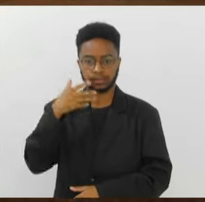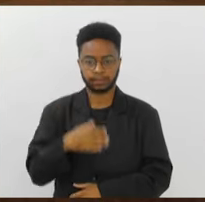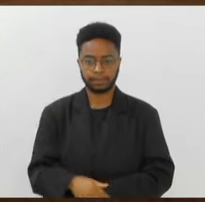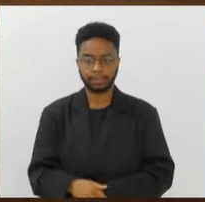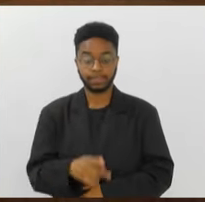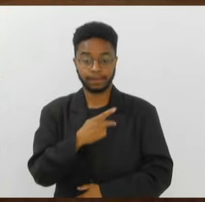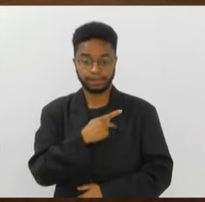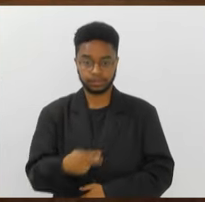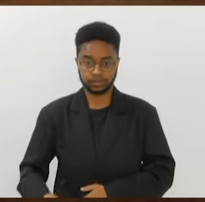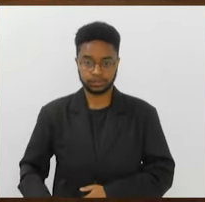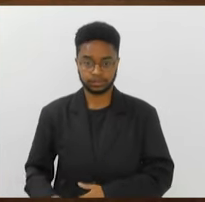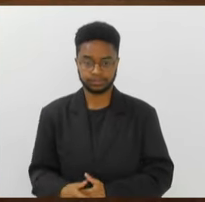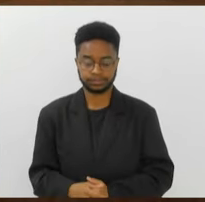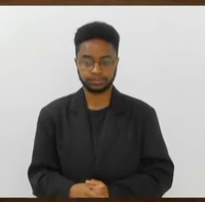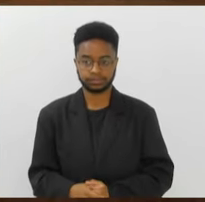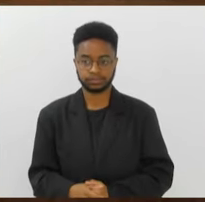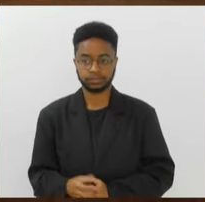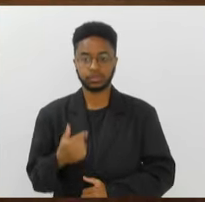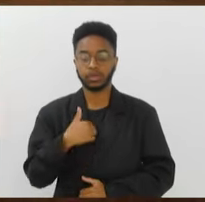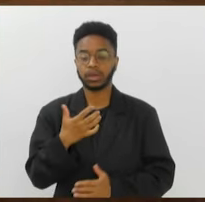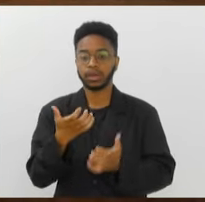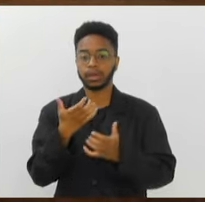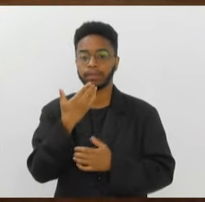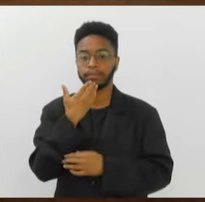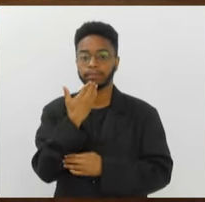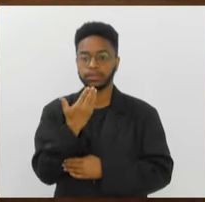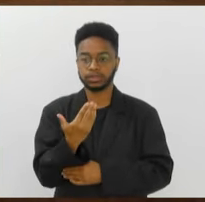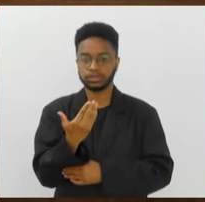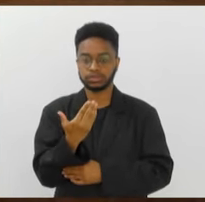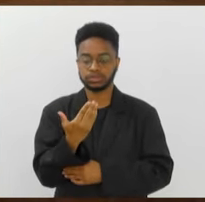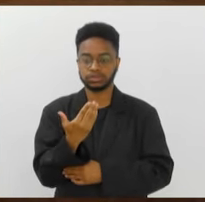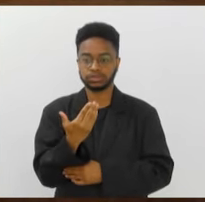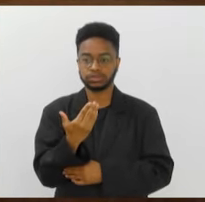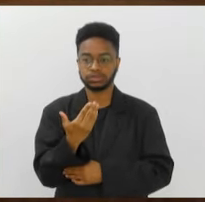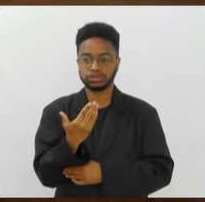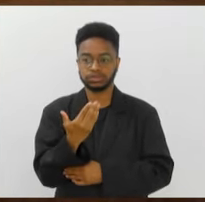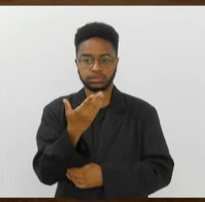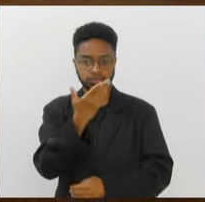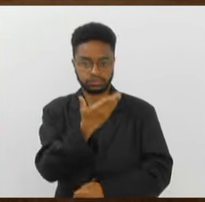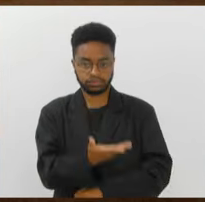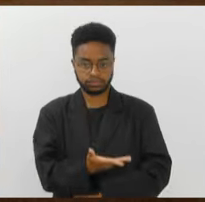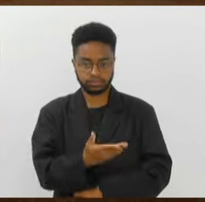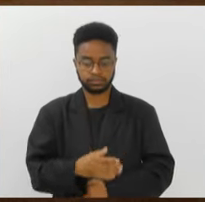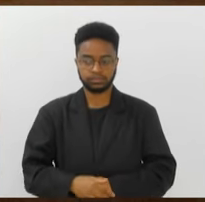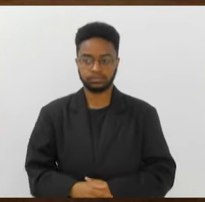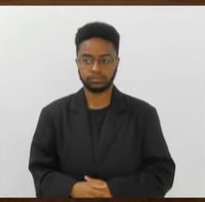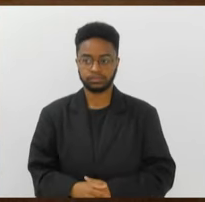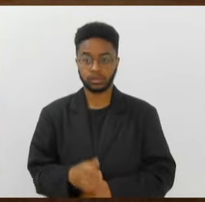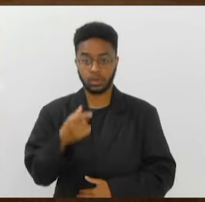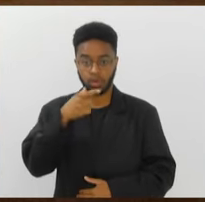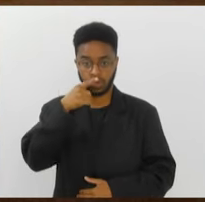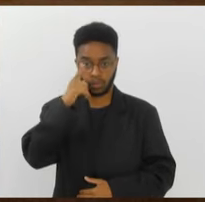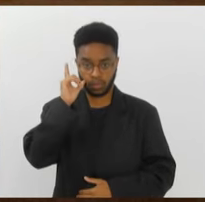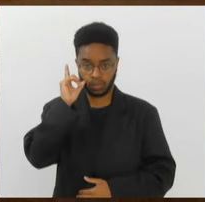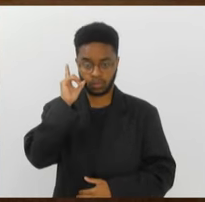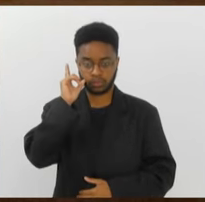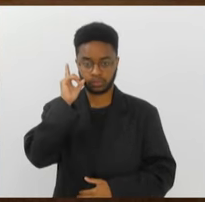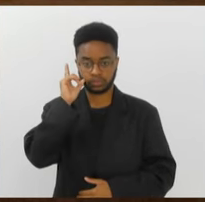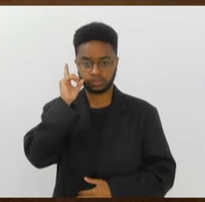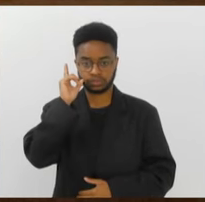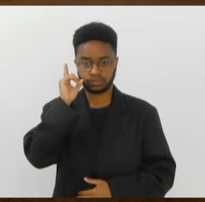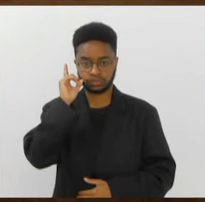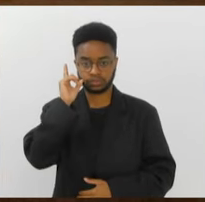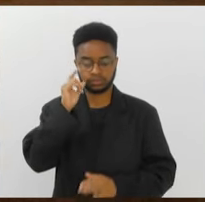Presidente, queria pedir, fazer um pedido à Vossa Excelência. Ontem,